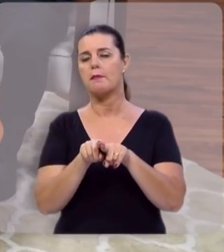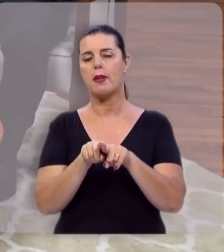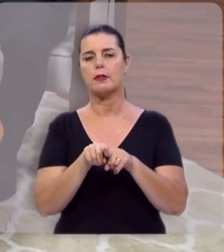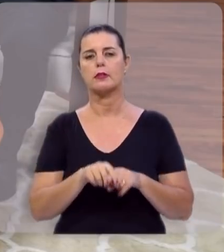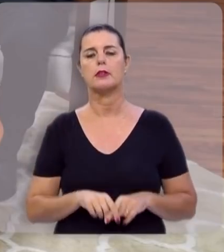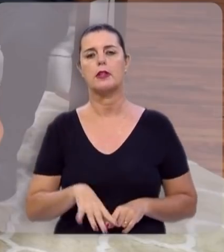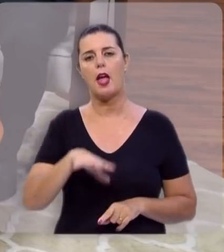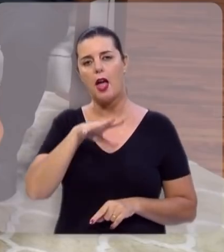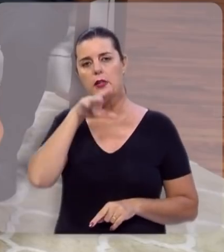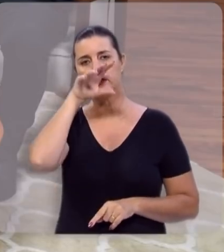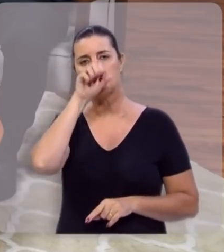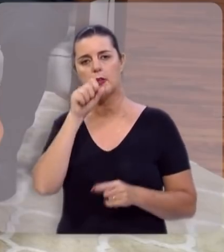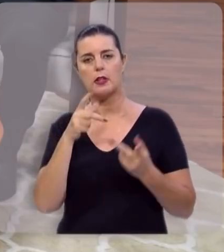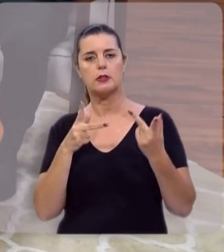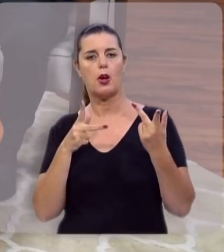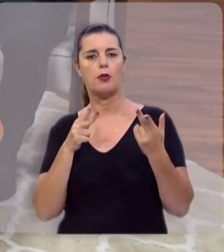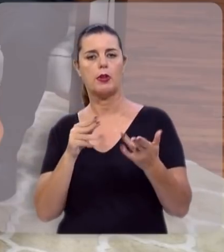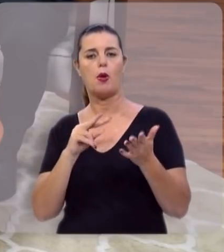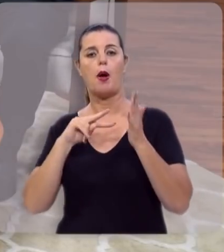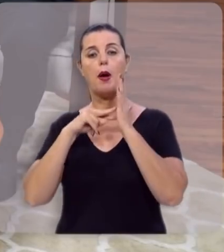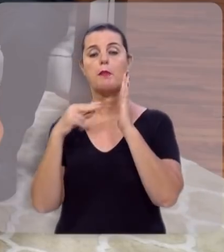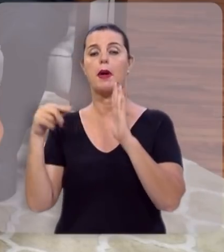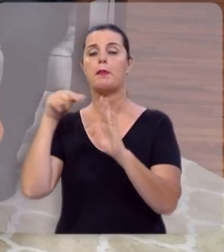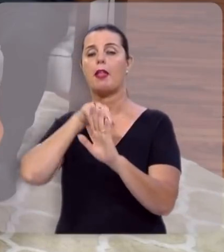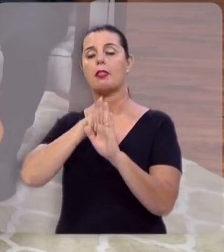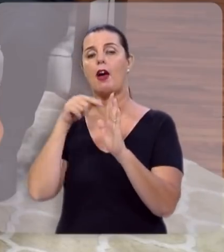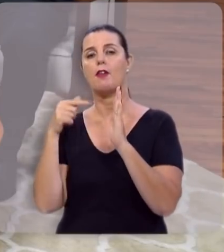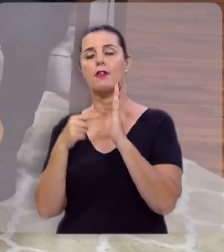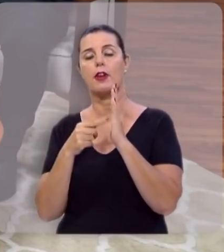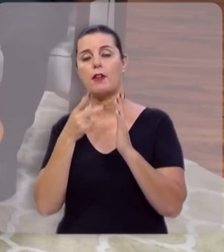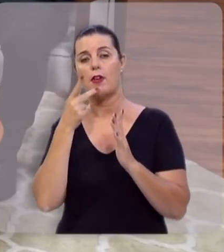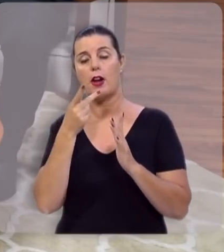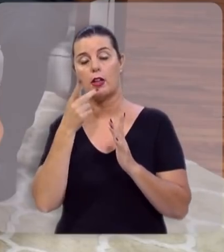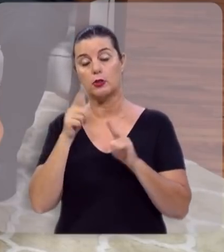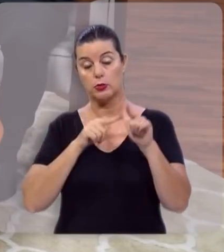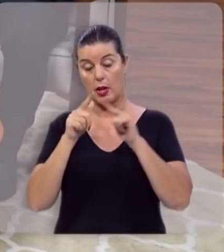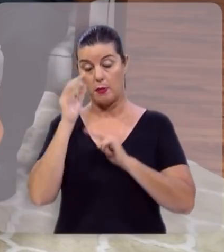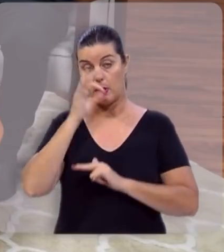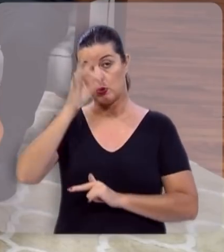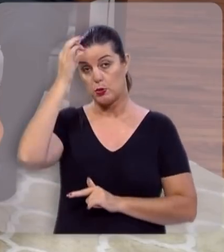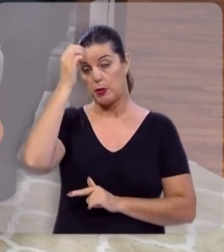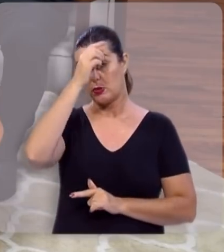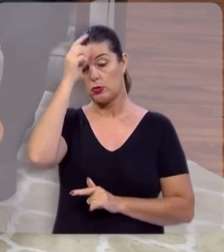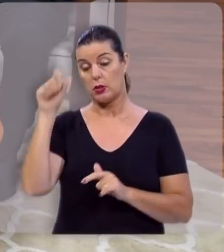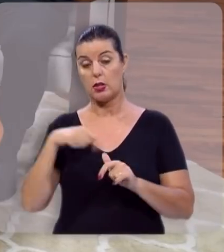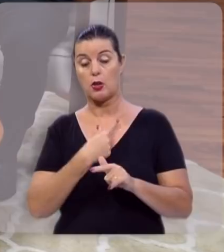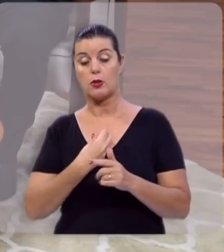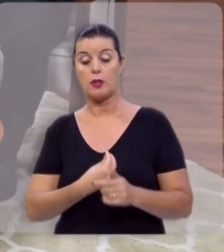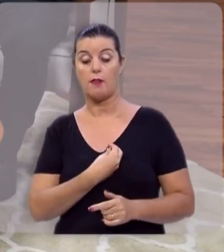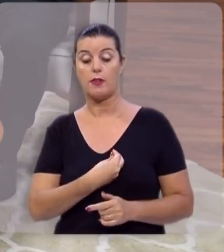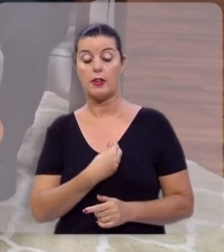para a respiração. Então o texto usa uma metáfora para falar que a ação do Espírito Santo na nossa